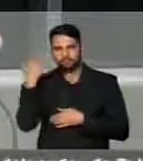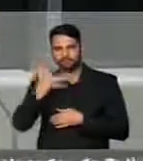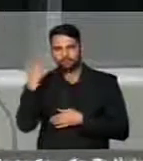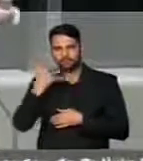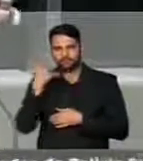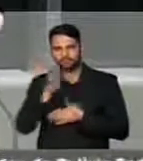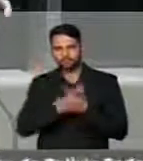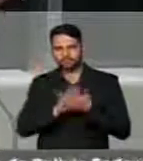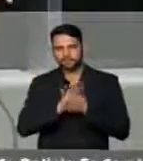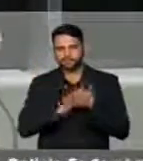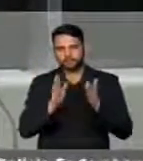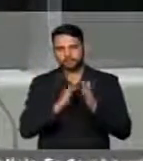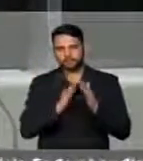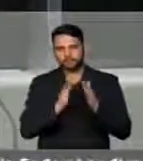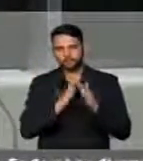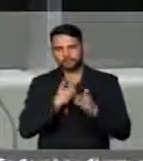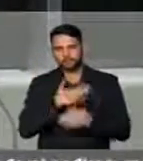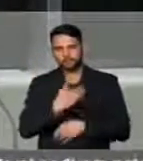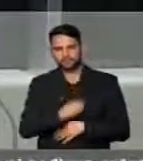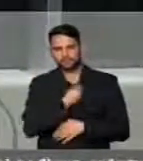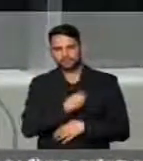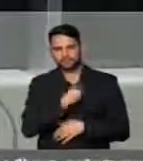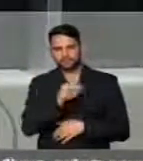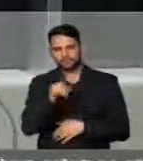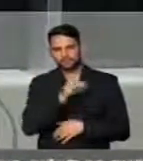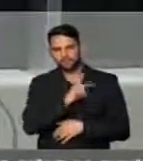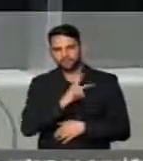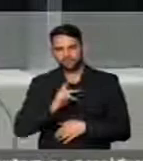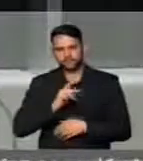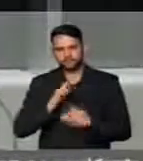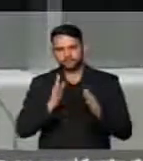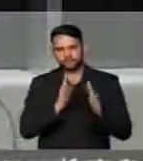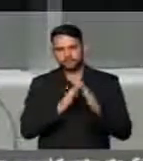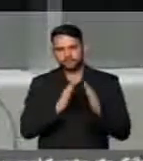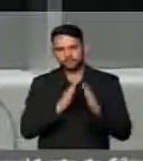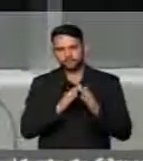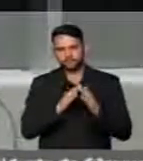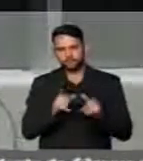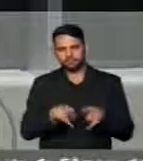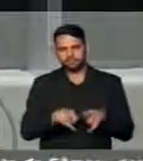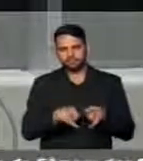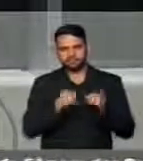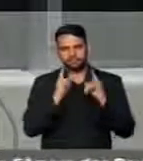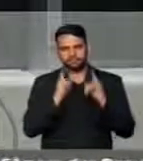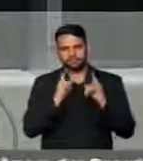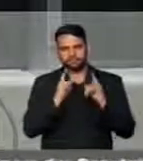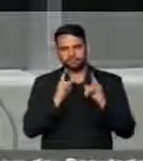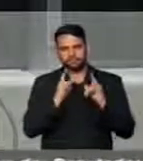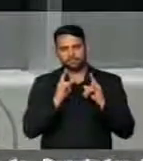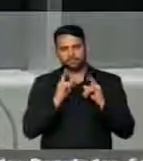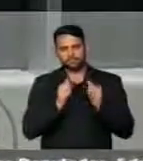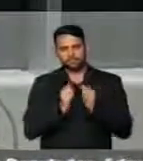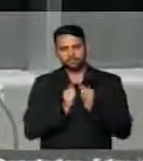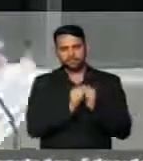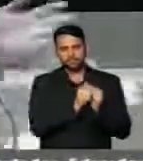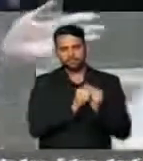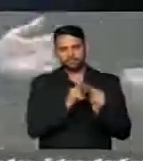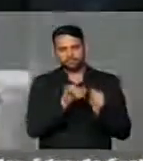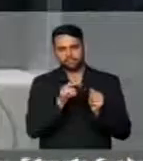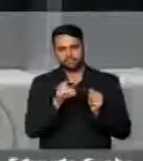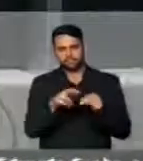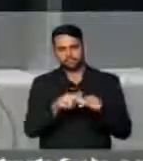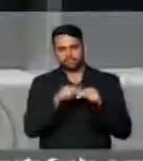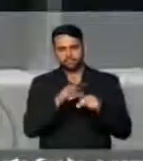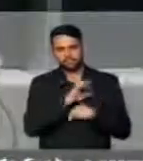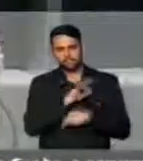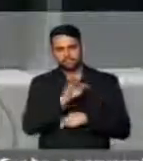não mora no Minha Casa Minha Vida. O ex-presidente mora num apartamento e, aliás, colado uma cobertura que agora a Polícia